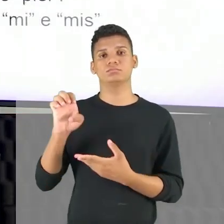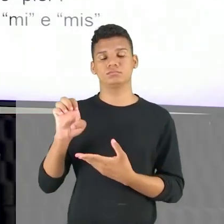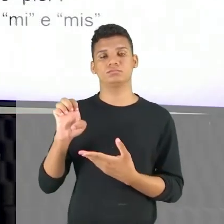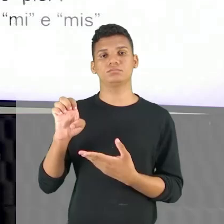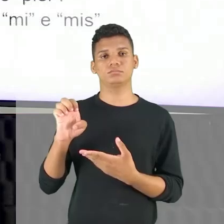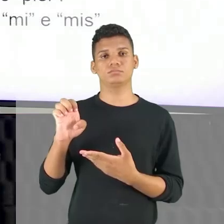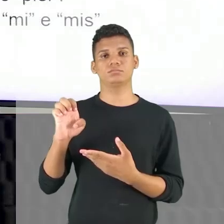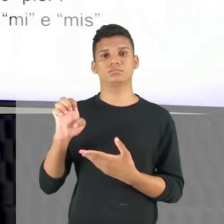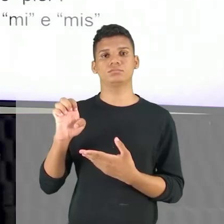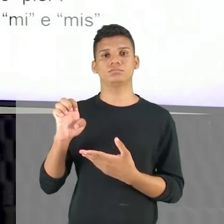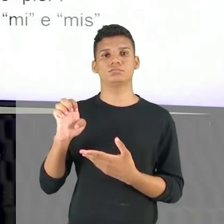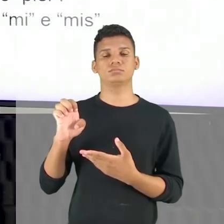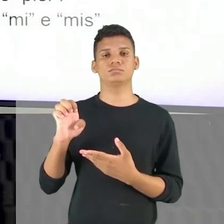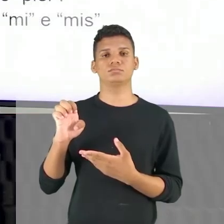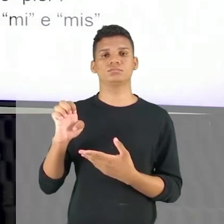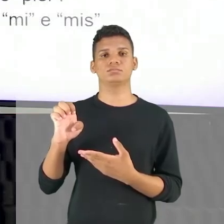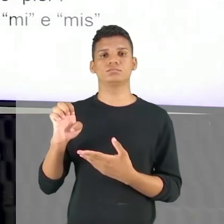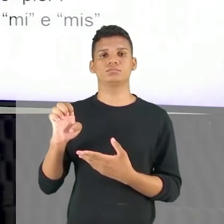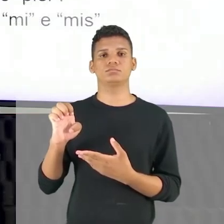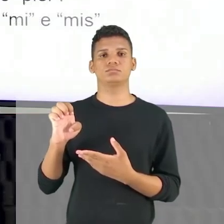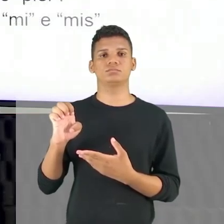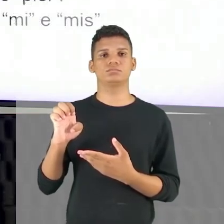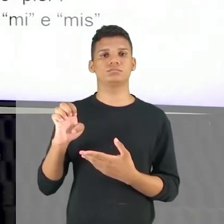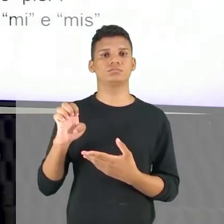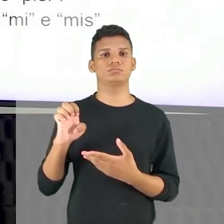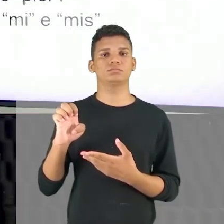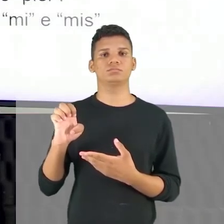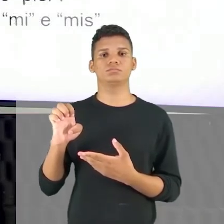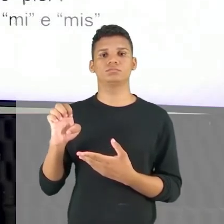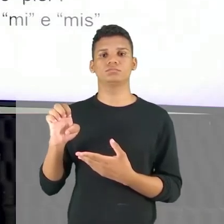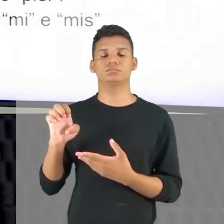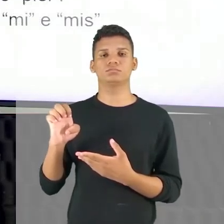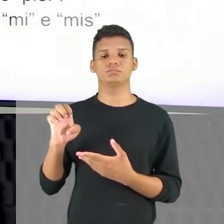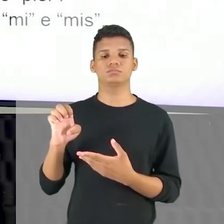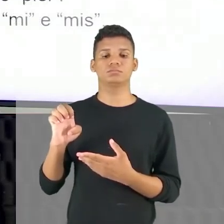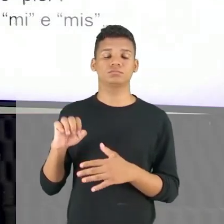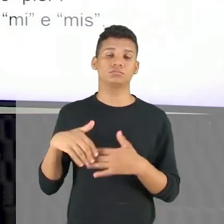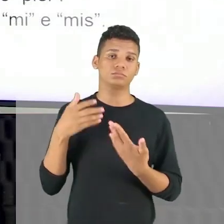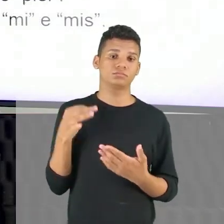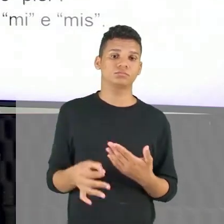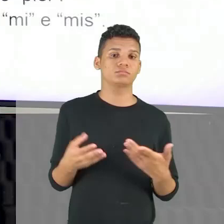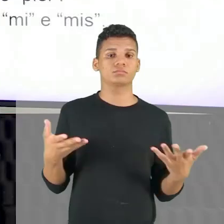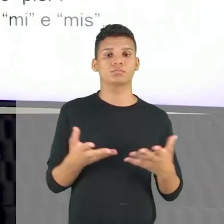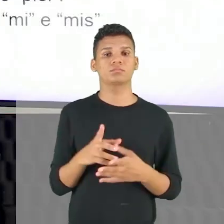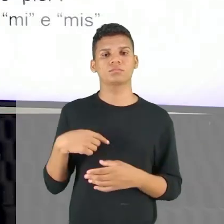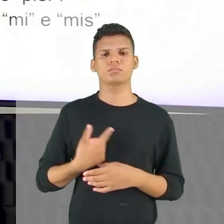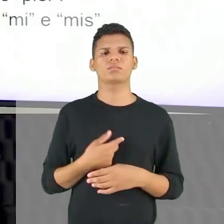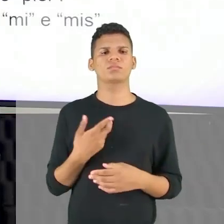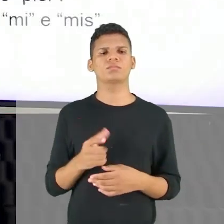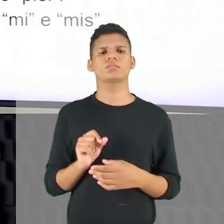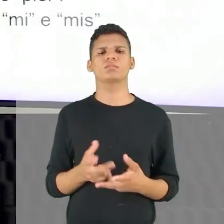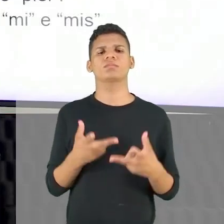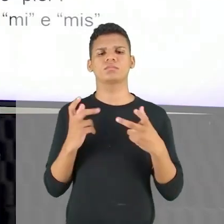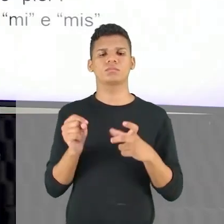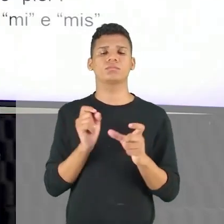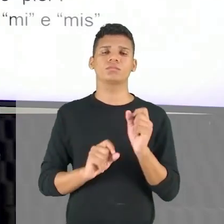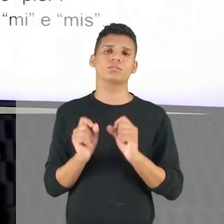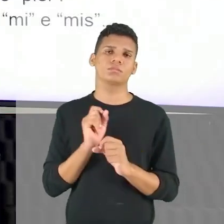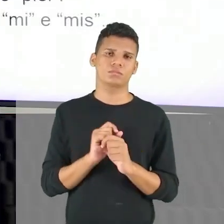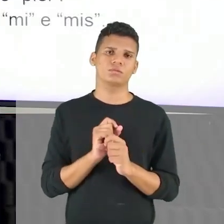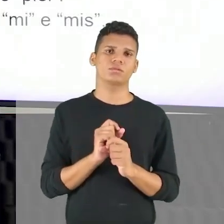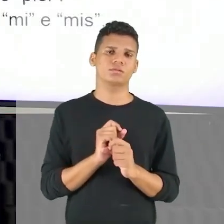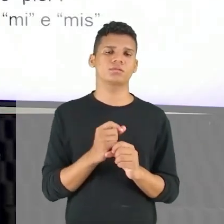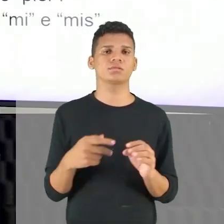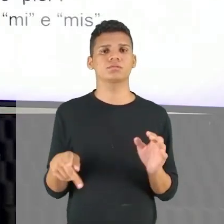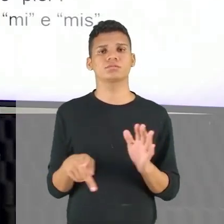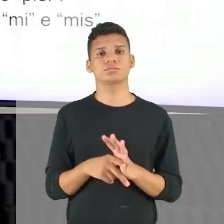negra. São os adjetivos possessivos como mi ou miss, certo? Vamos ver lá o que reforça essa